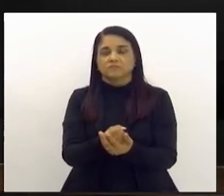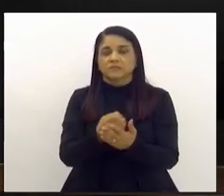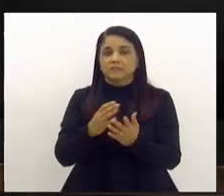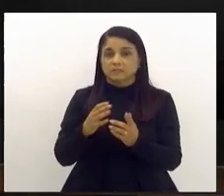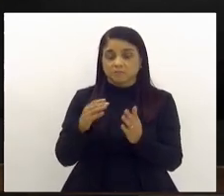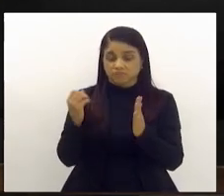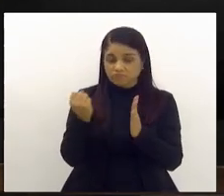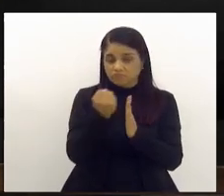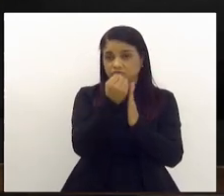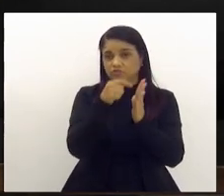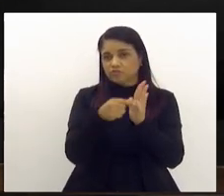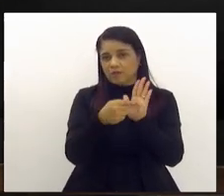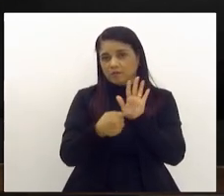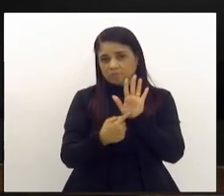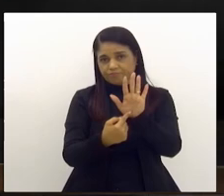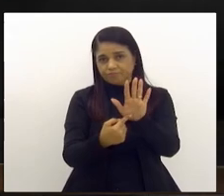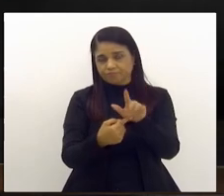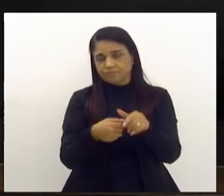destaque.